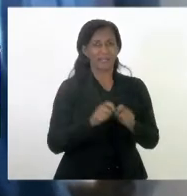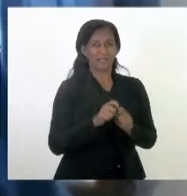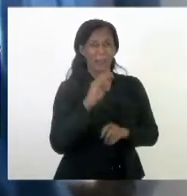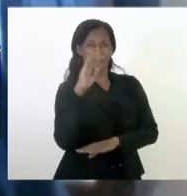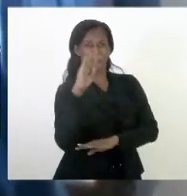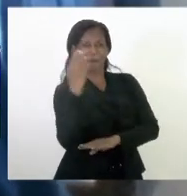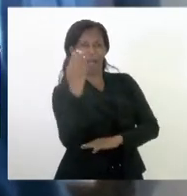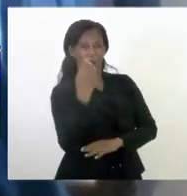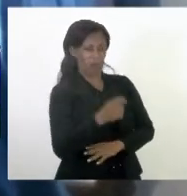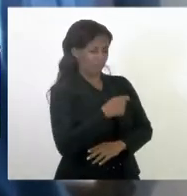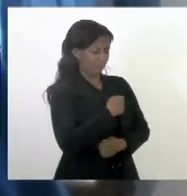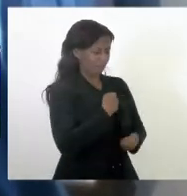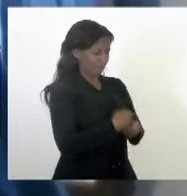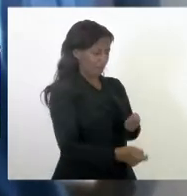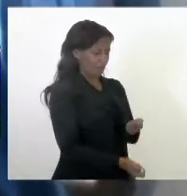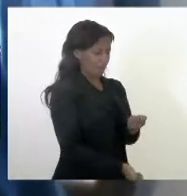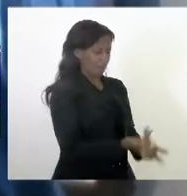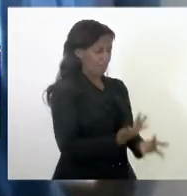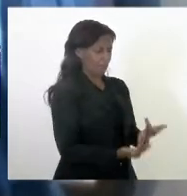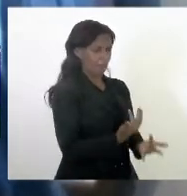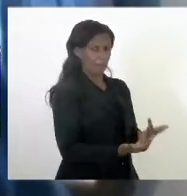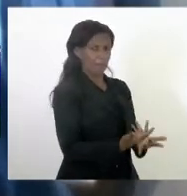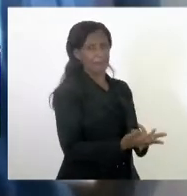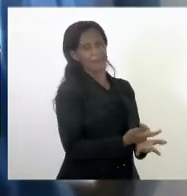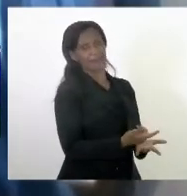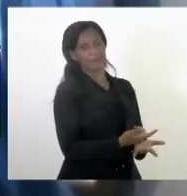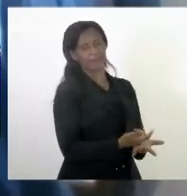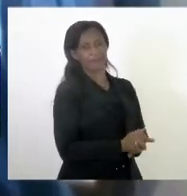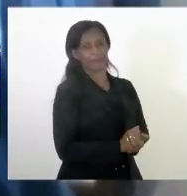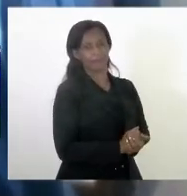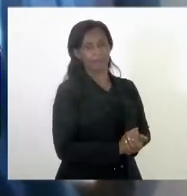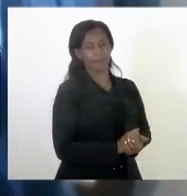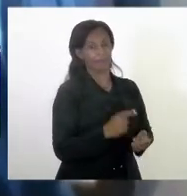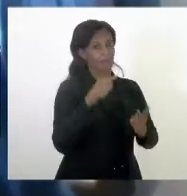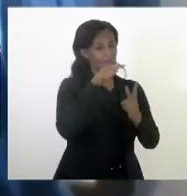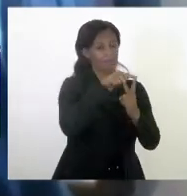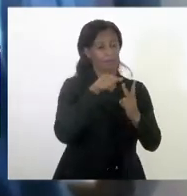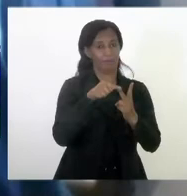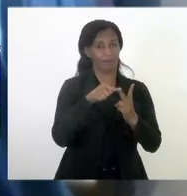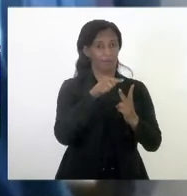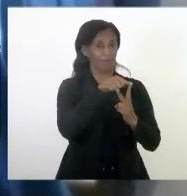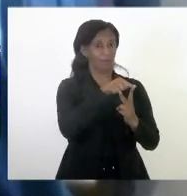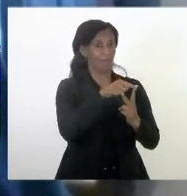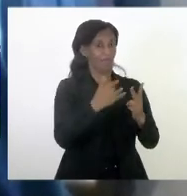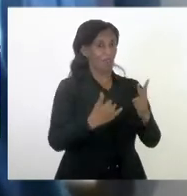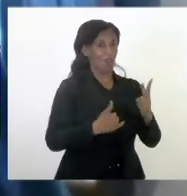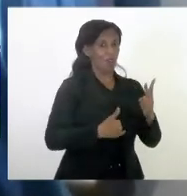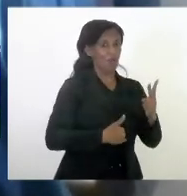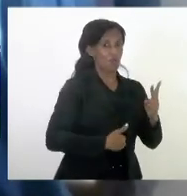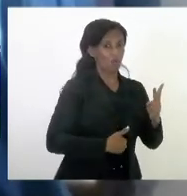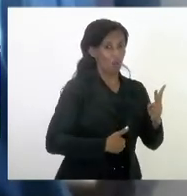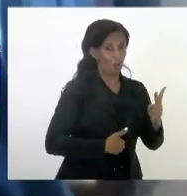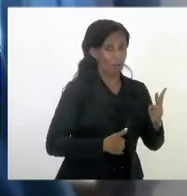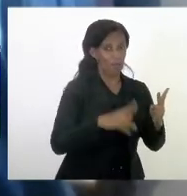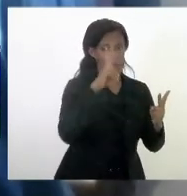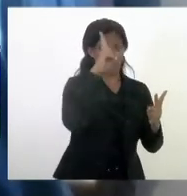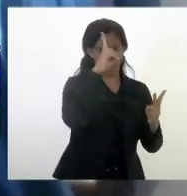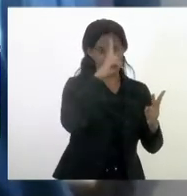duas considerações sobre a fome e a lenha. A fome, lembrando o meu querido